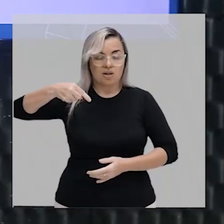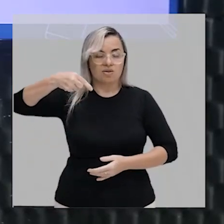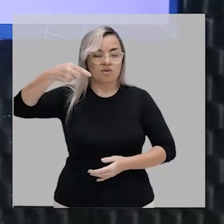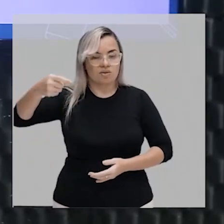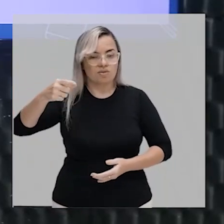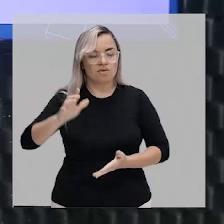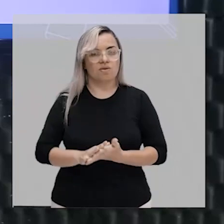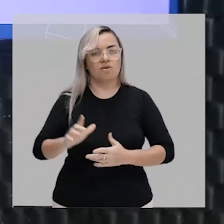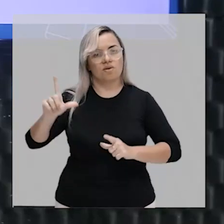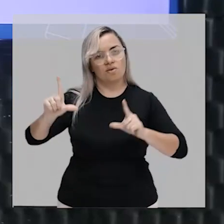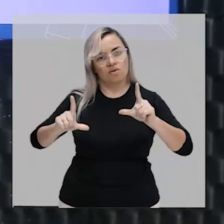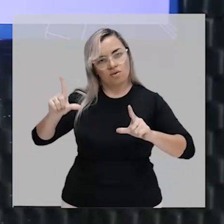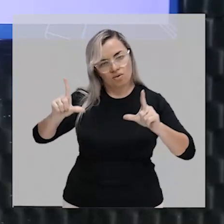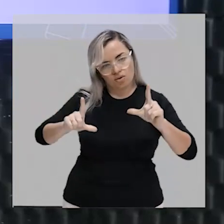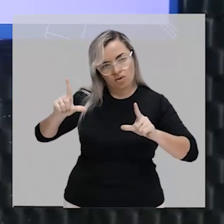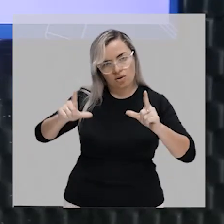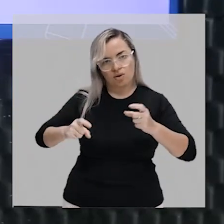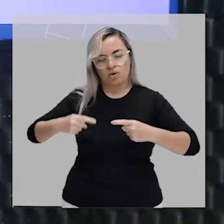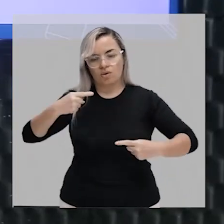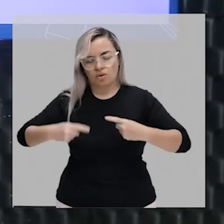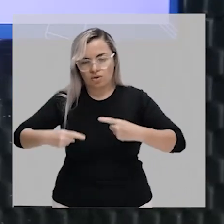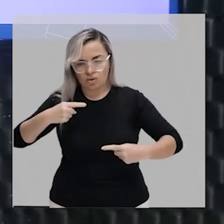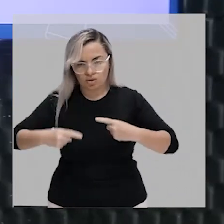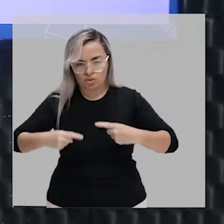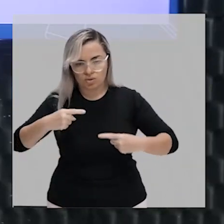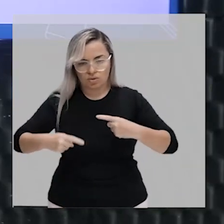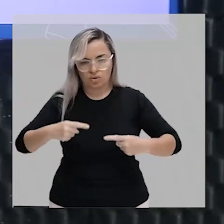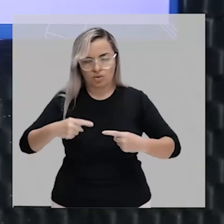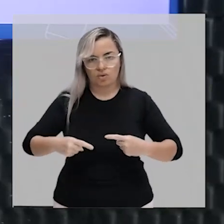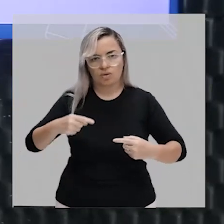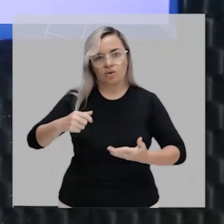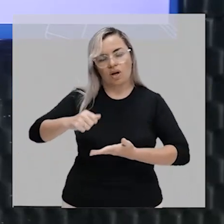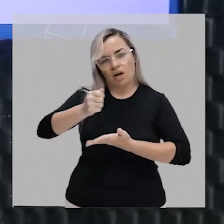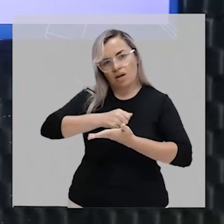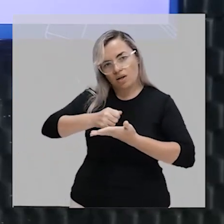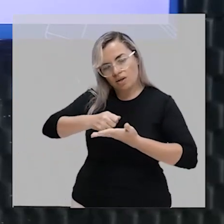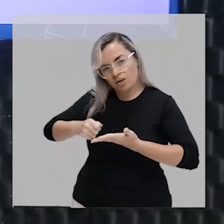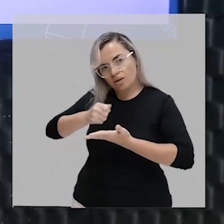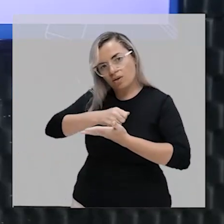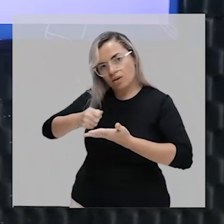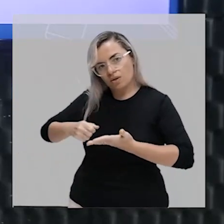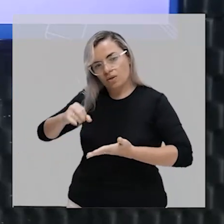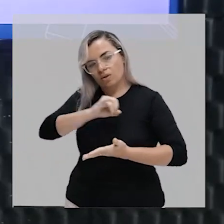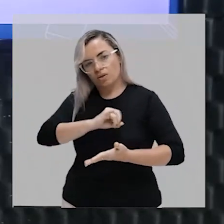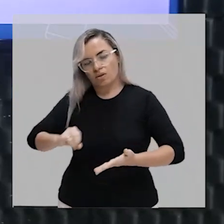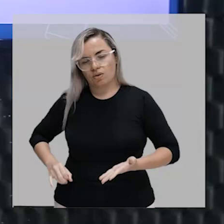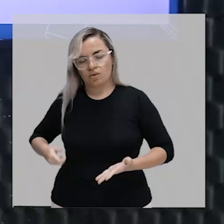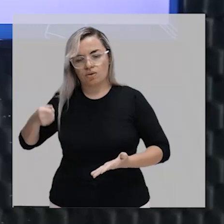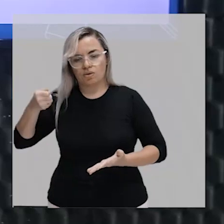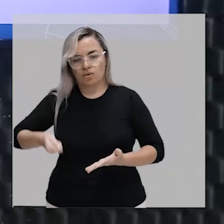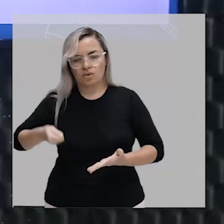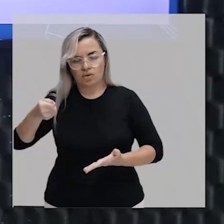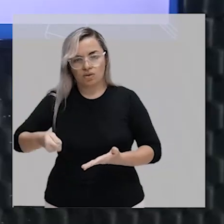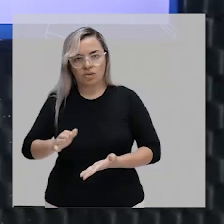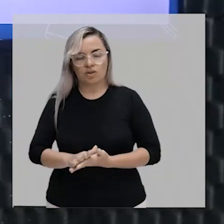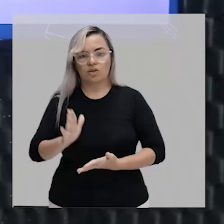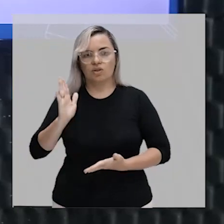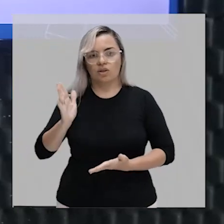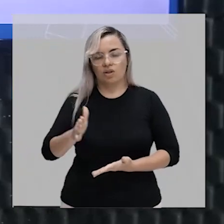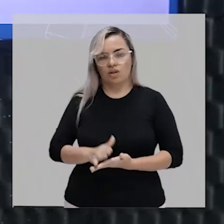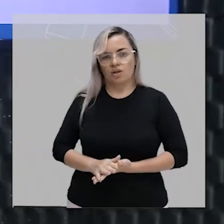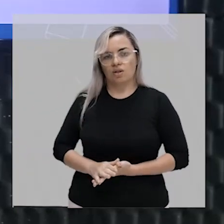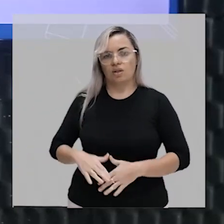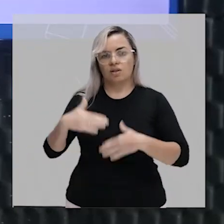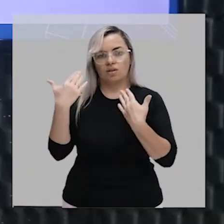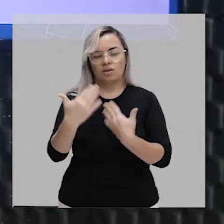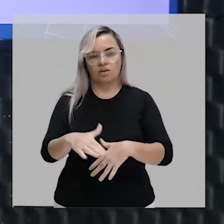as discussões, os comentários sobre esses itens, questões que caíram já nas